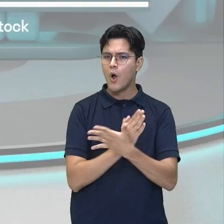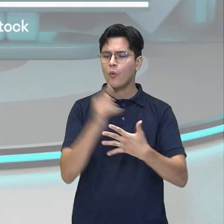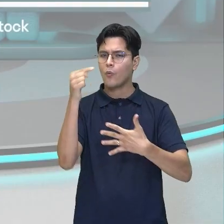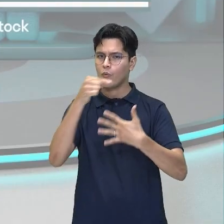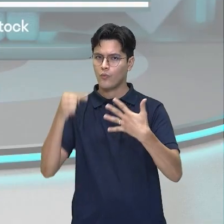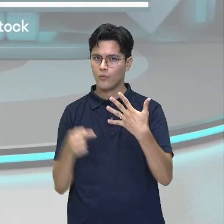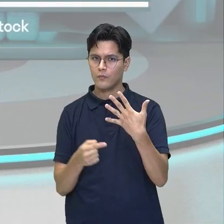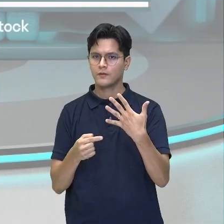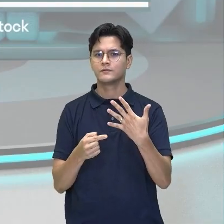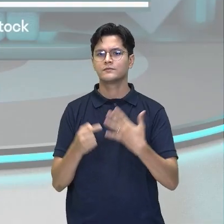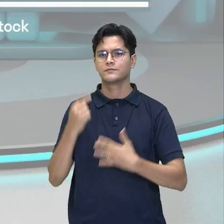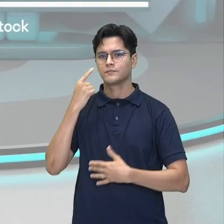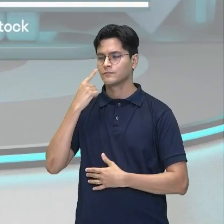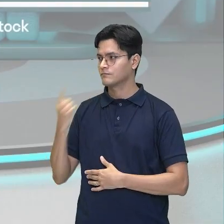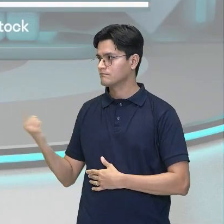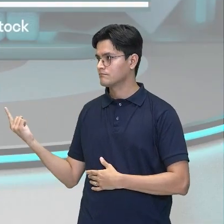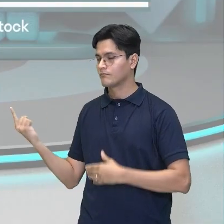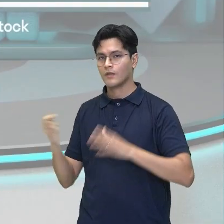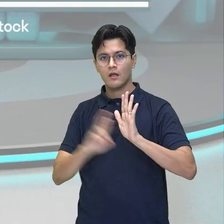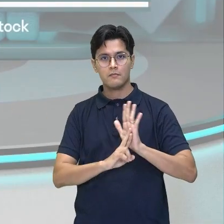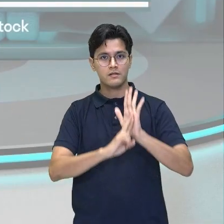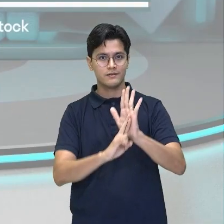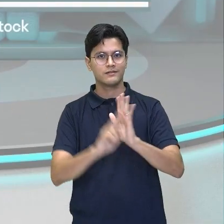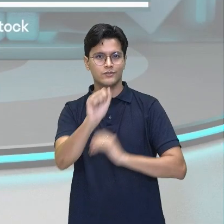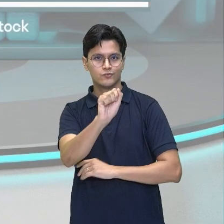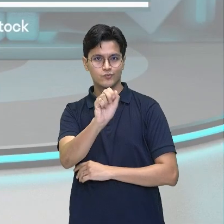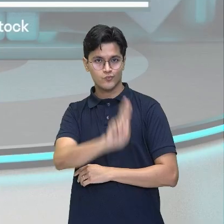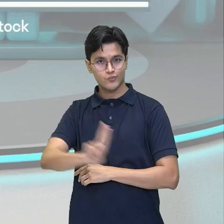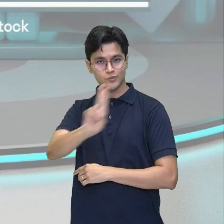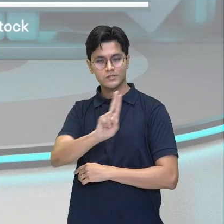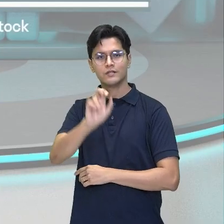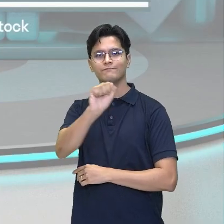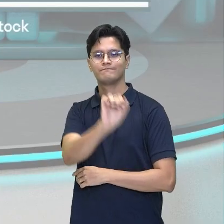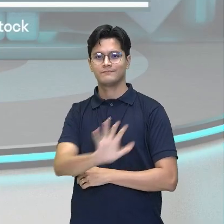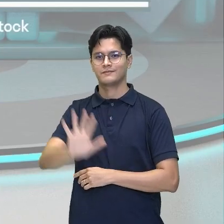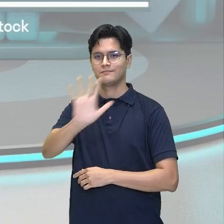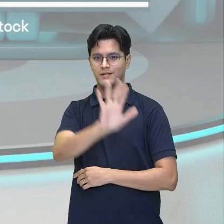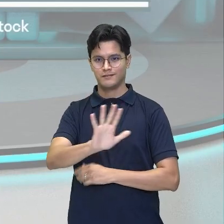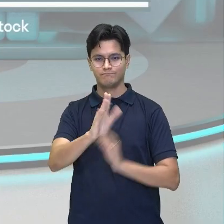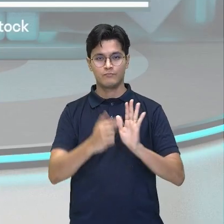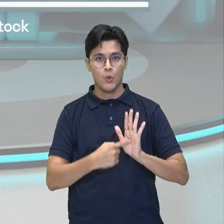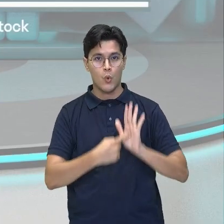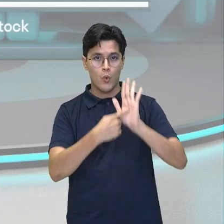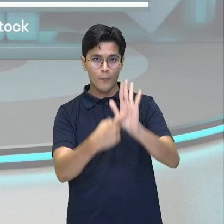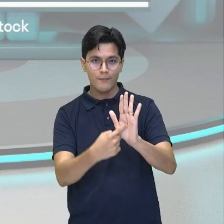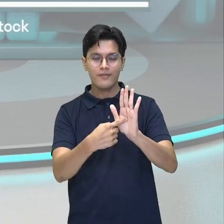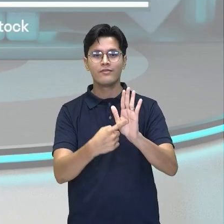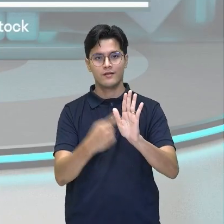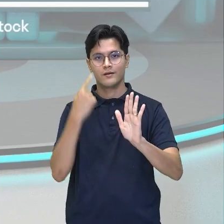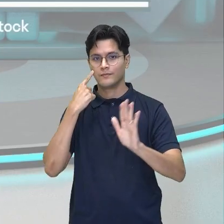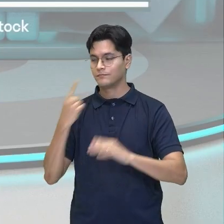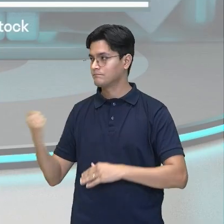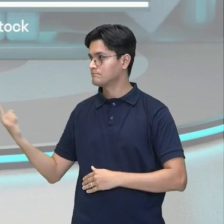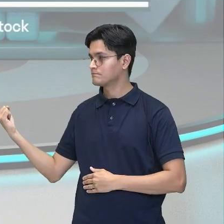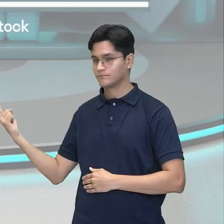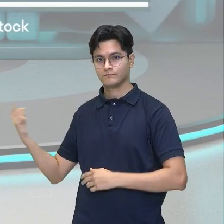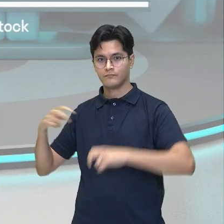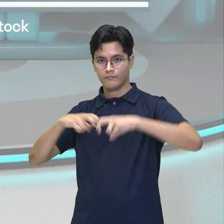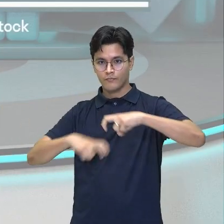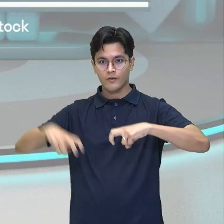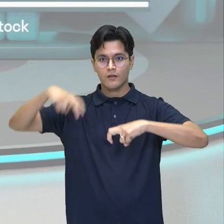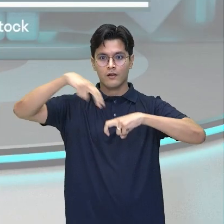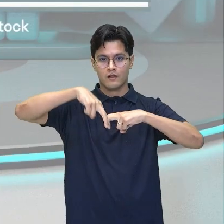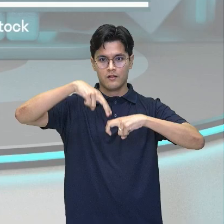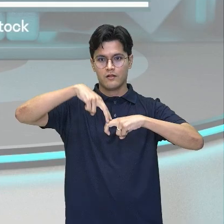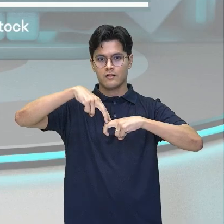competitivas, né, representada aqui através das imagens. Bom, a gente começa, então, falando da ginástica acrobática, que, como vocês observam